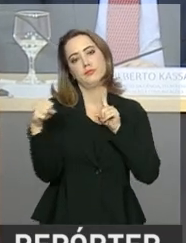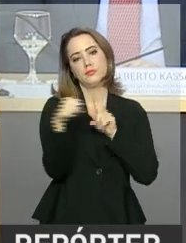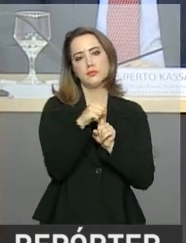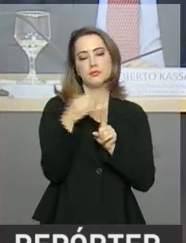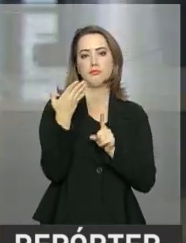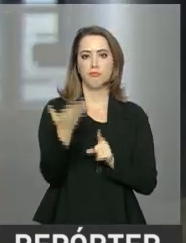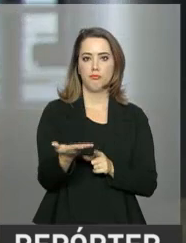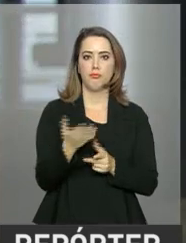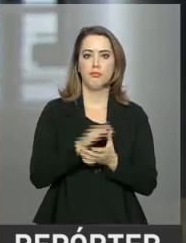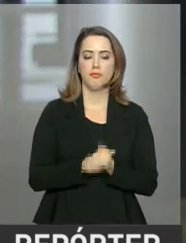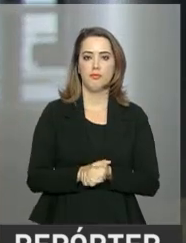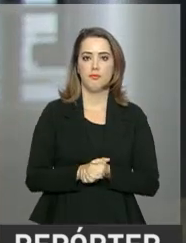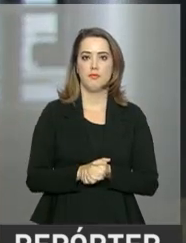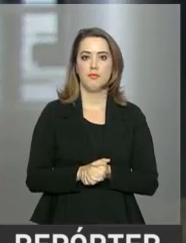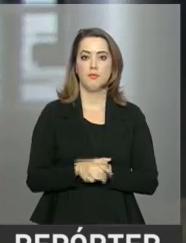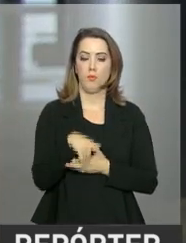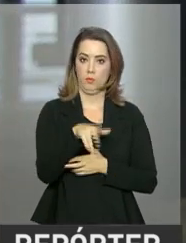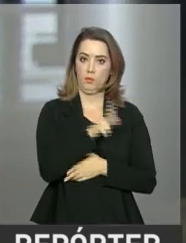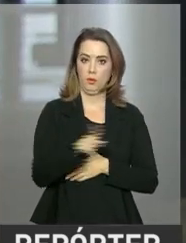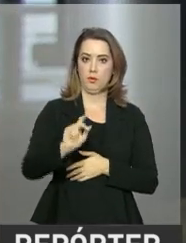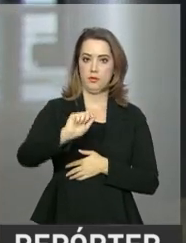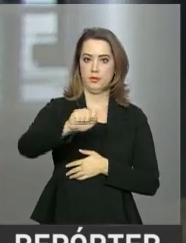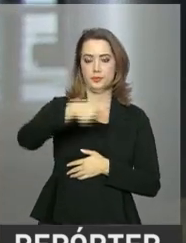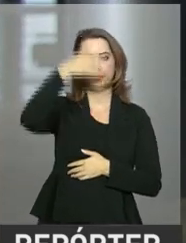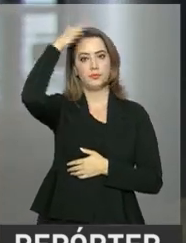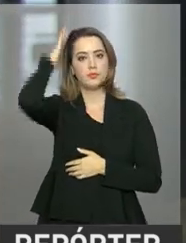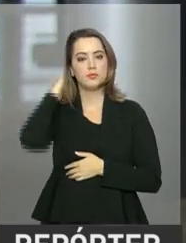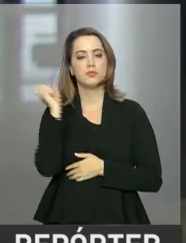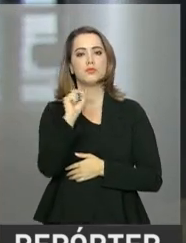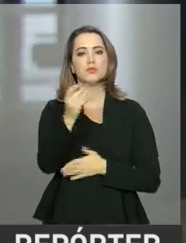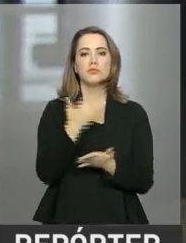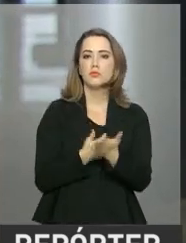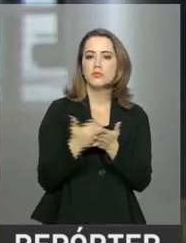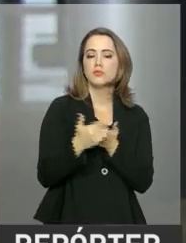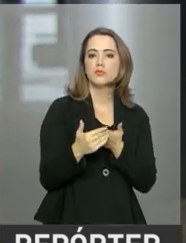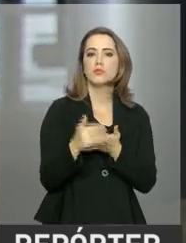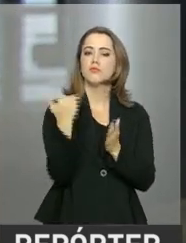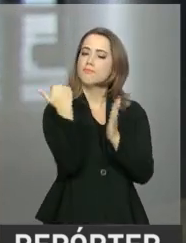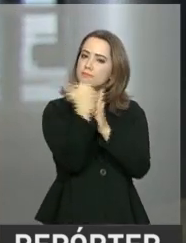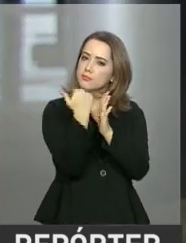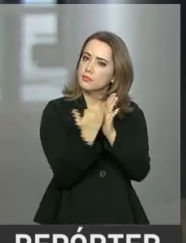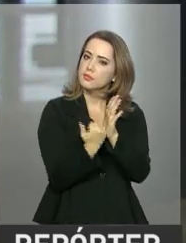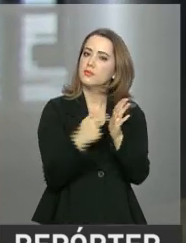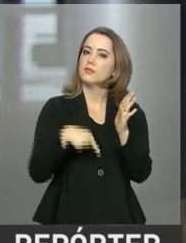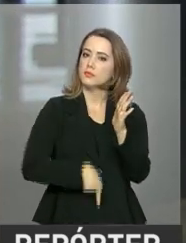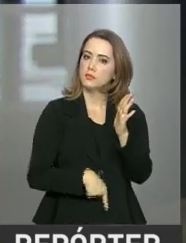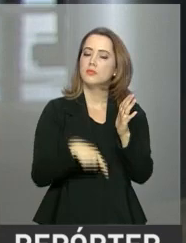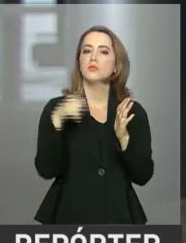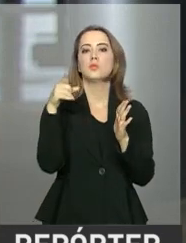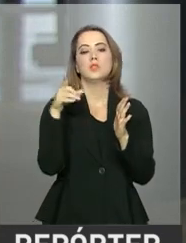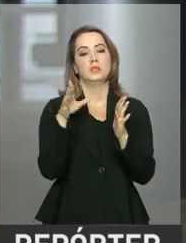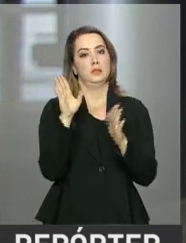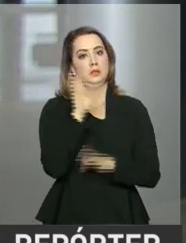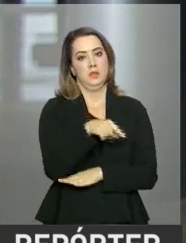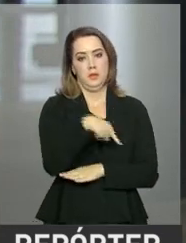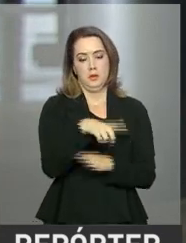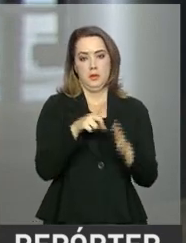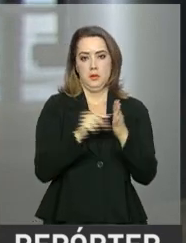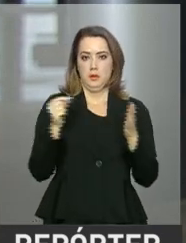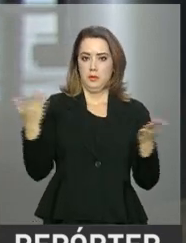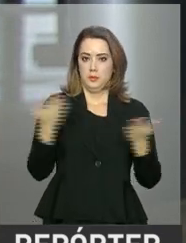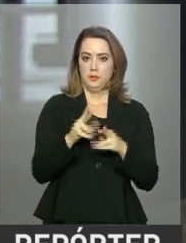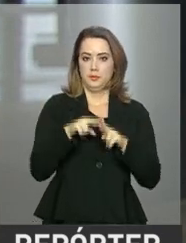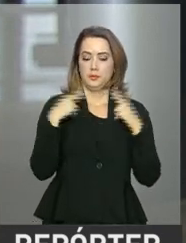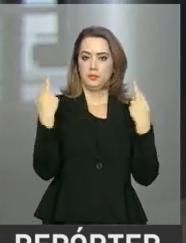a instabilidade social. O presidente em exercício continua sua agenda nesta terça-feira à tarde aqui no Palácio do Planalto. Está reunido